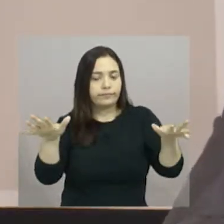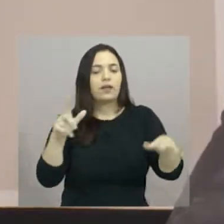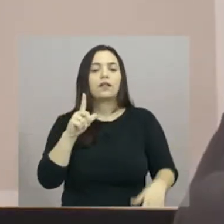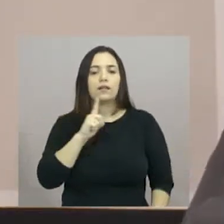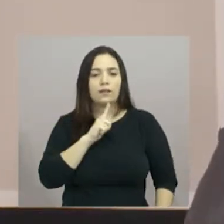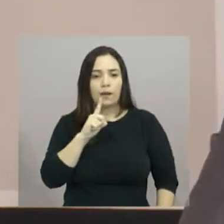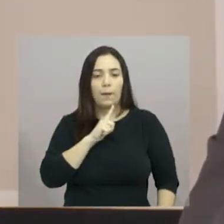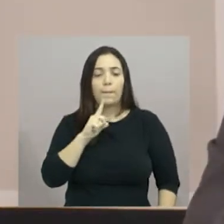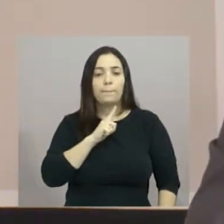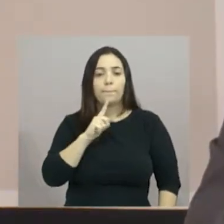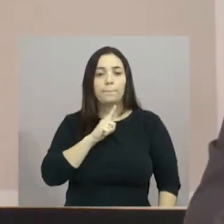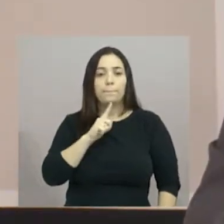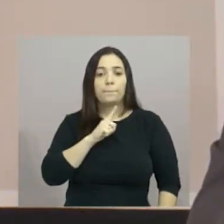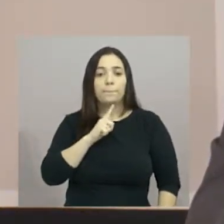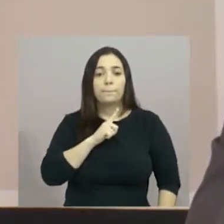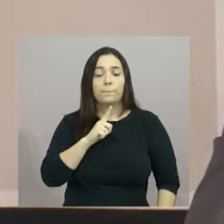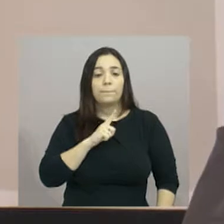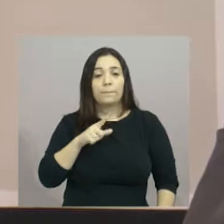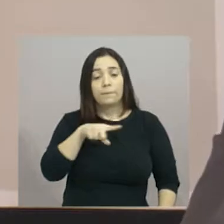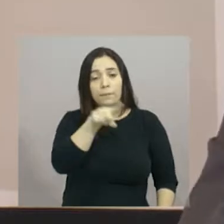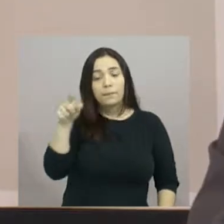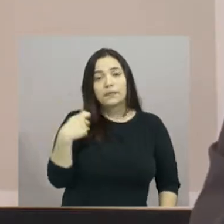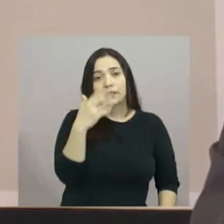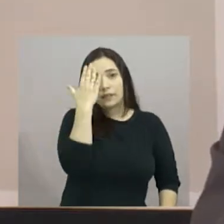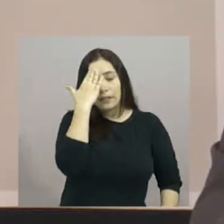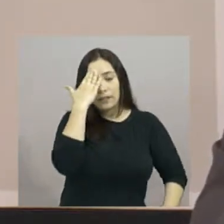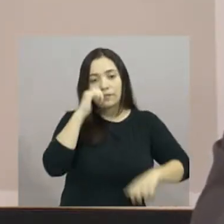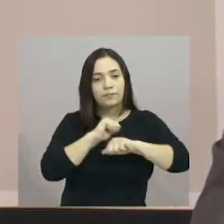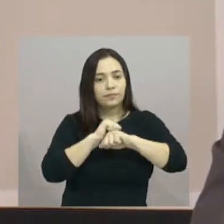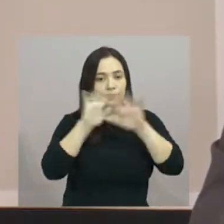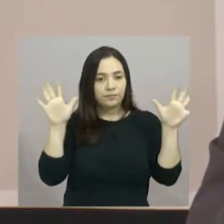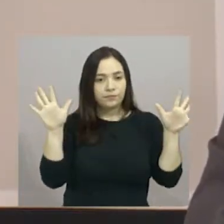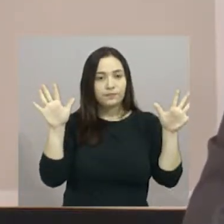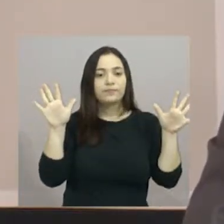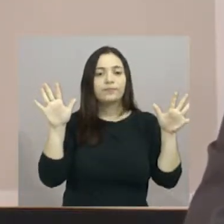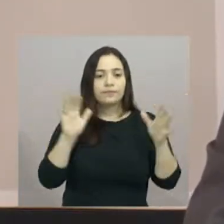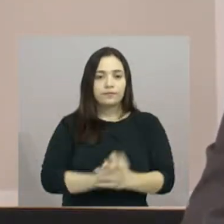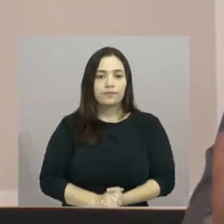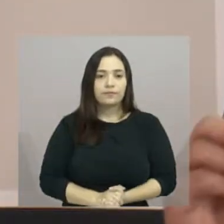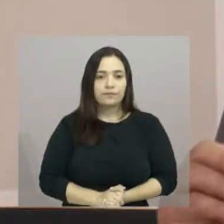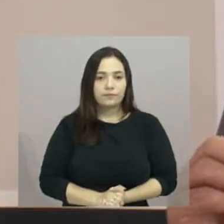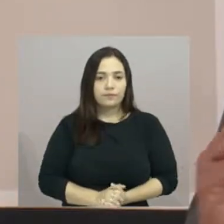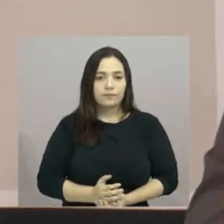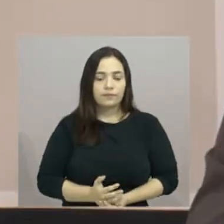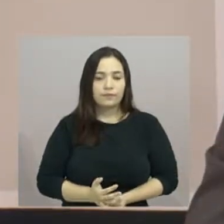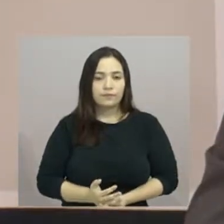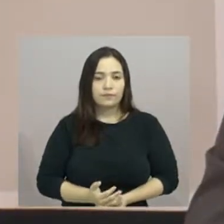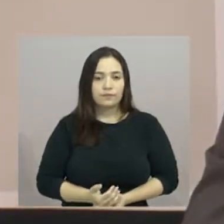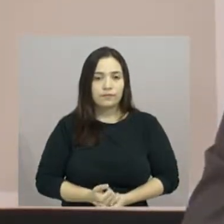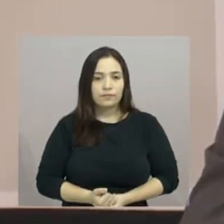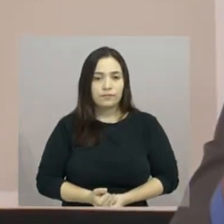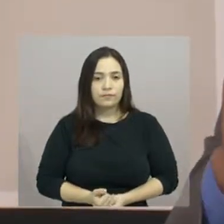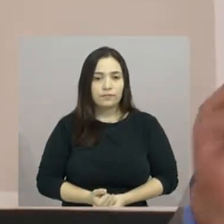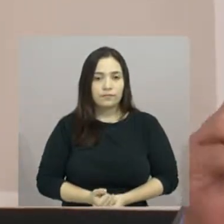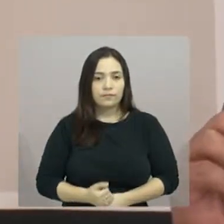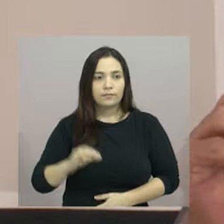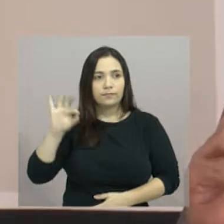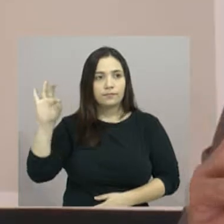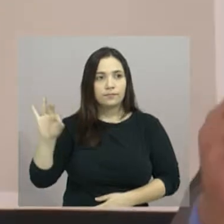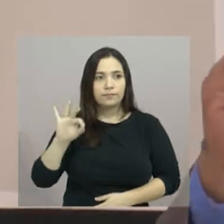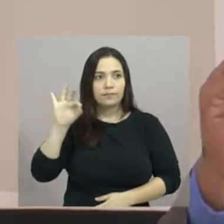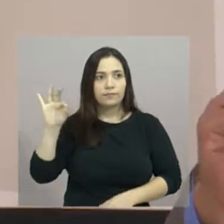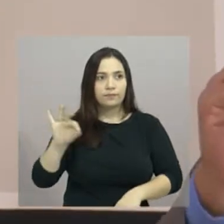casos, por quê? Aqui para o usuário entender bem, para quem está nos assistindo aqui entender bem. Quando o mosquito, ele